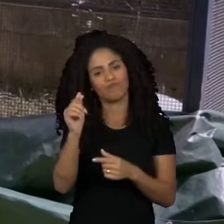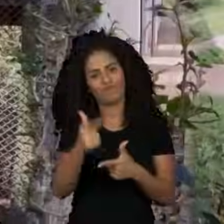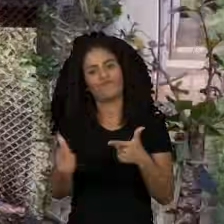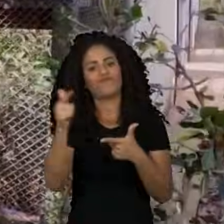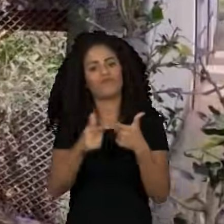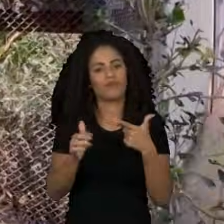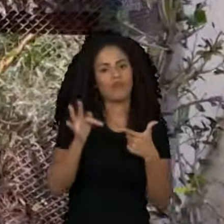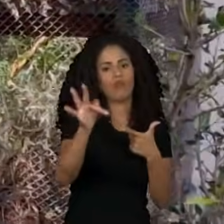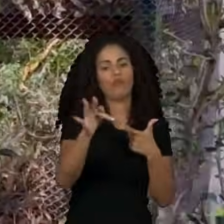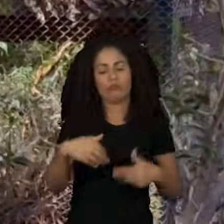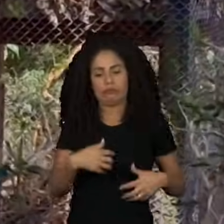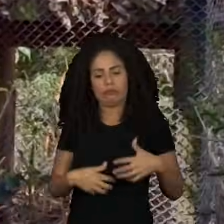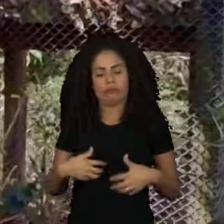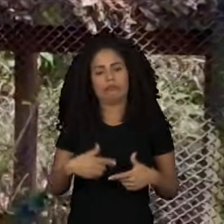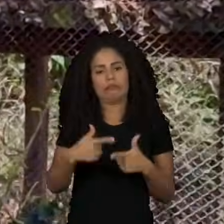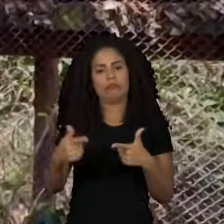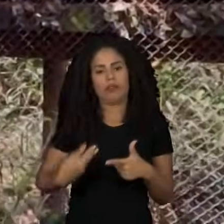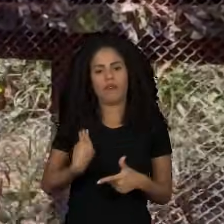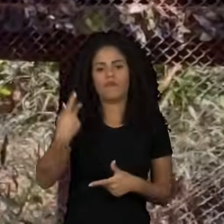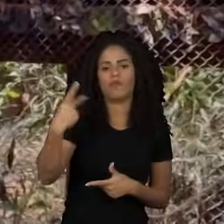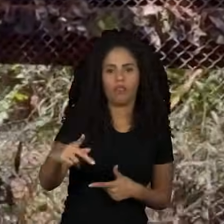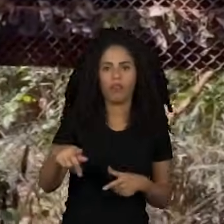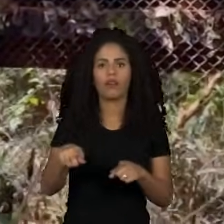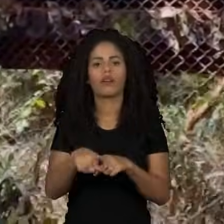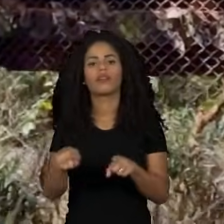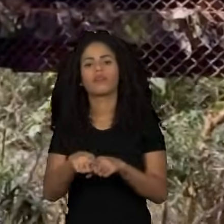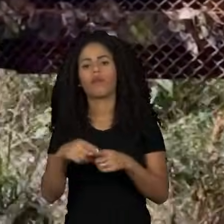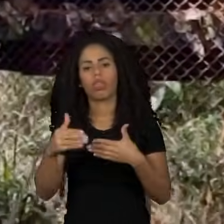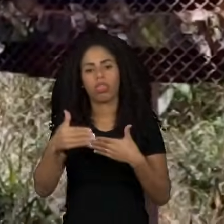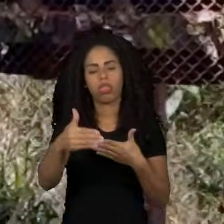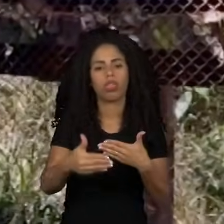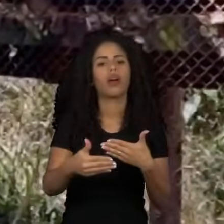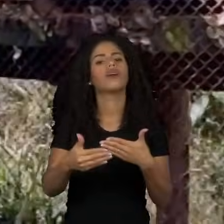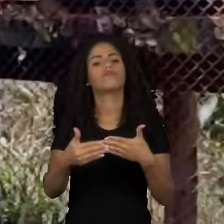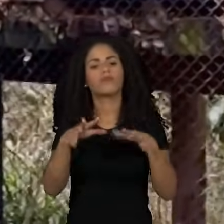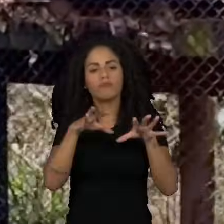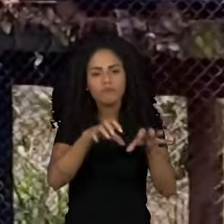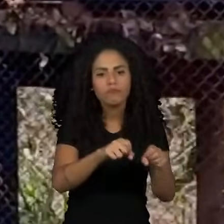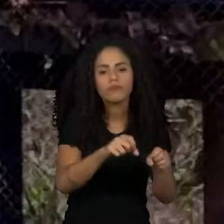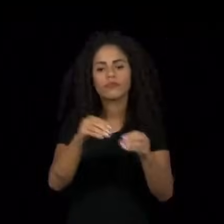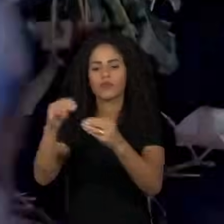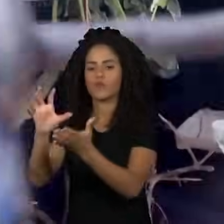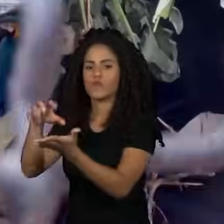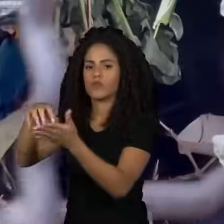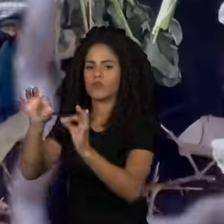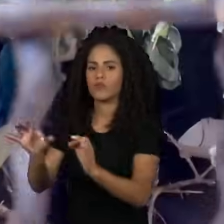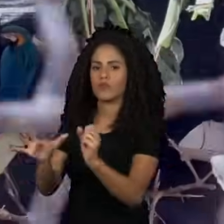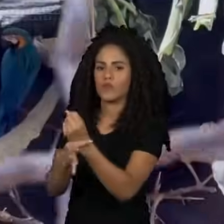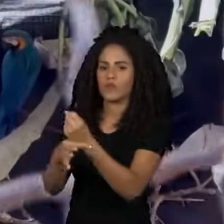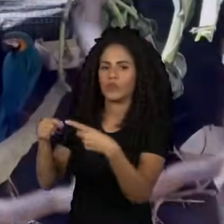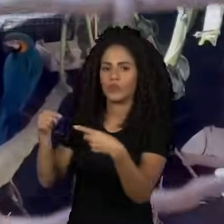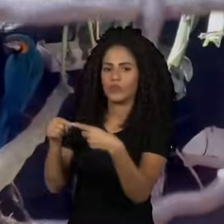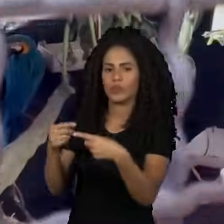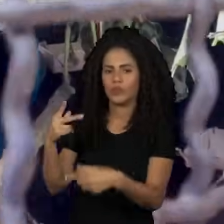mortalidade, então, desses animais que não conseguem chegar, não conseguem ser resgatados e chegar nesses centros de triagem.